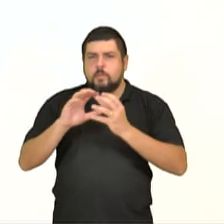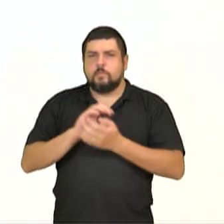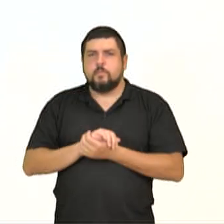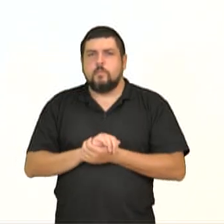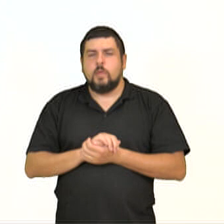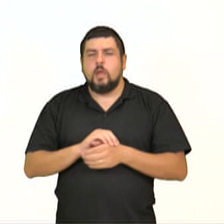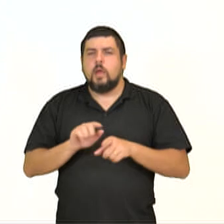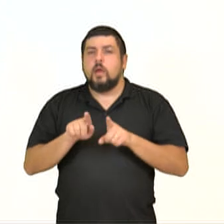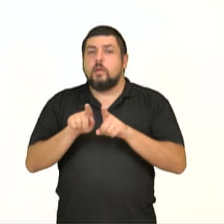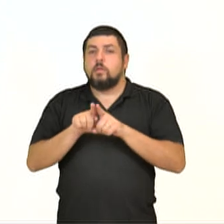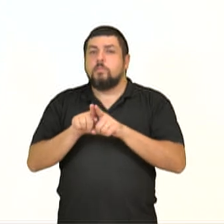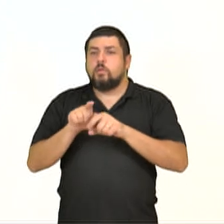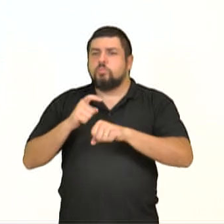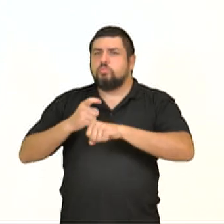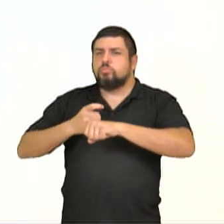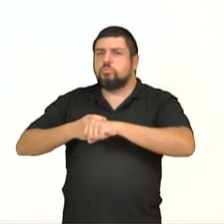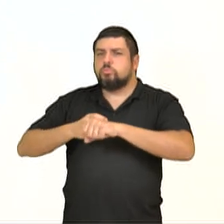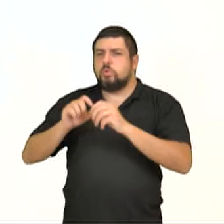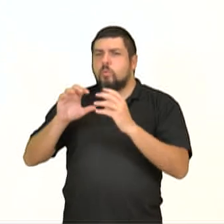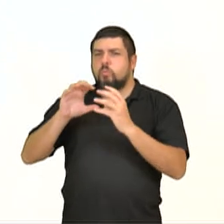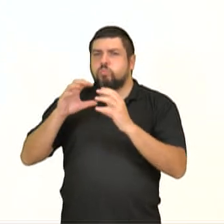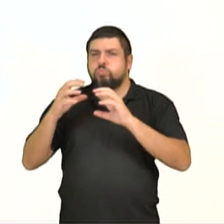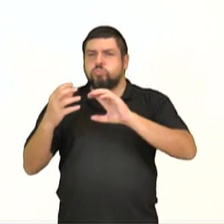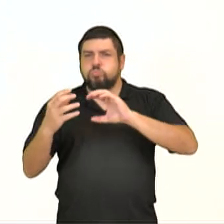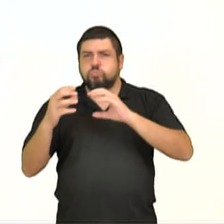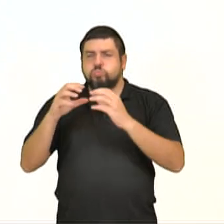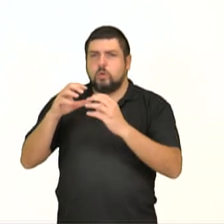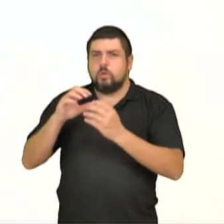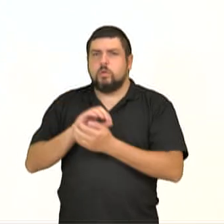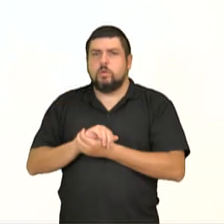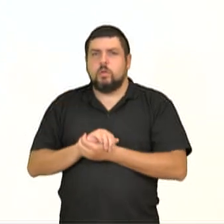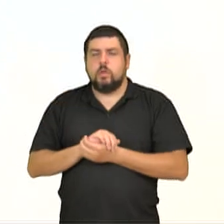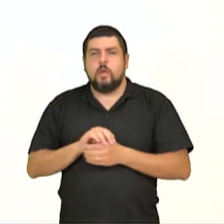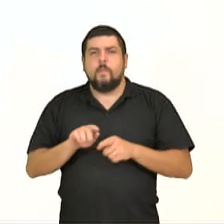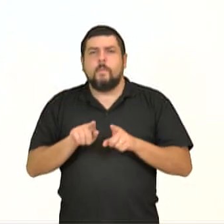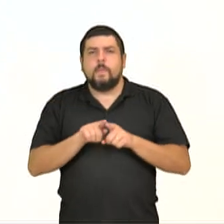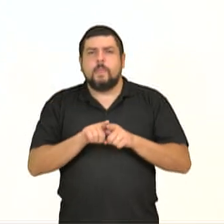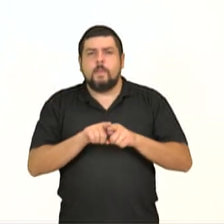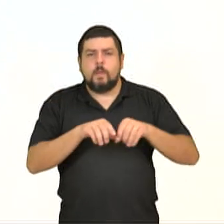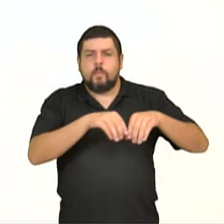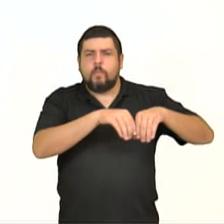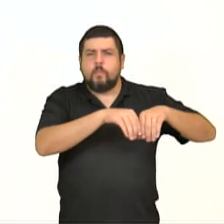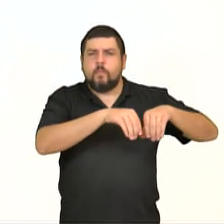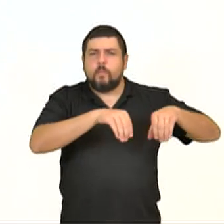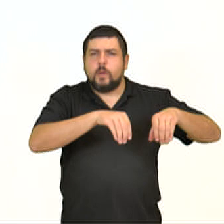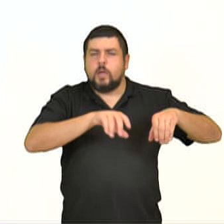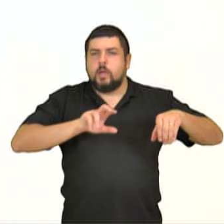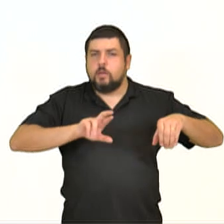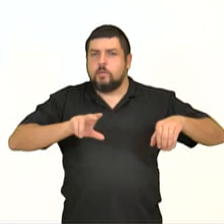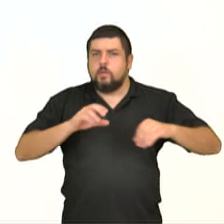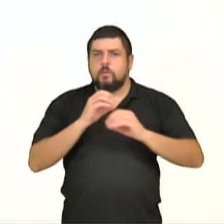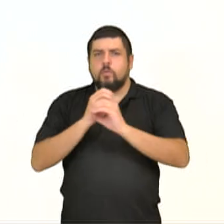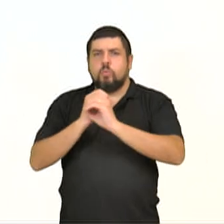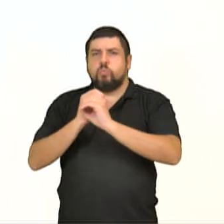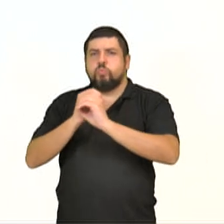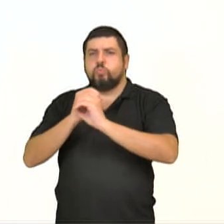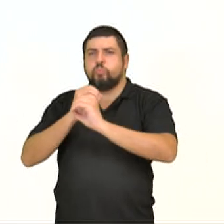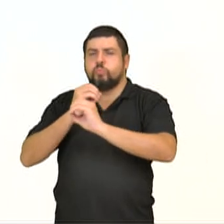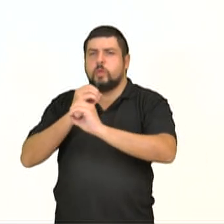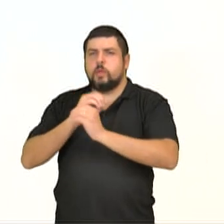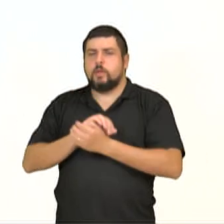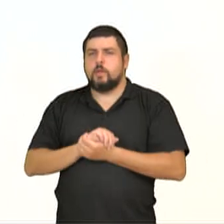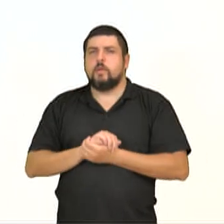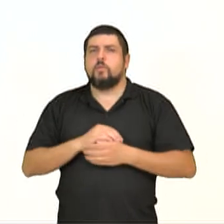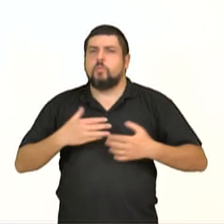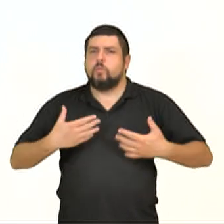geométricos, diferenciar poliedros de corpos redondos e associar figuras espaciais às suas planificações. Bastante